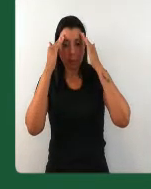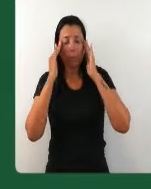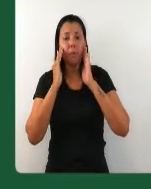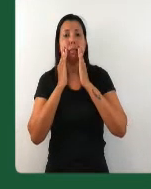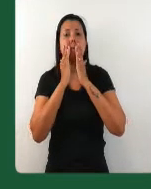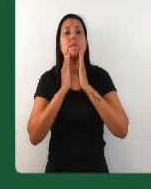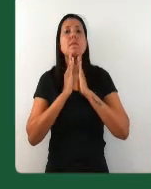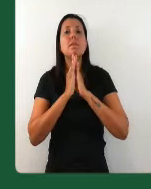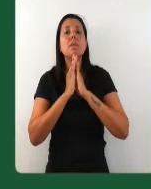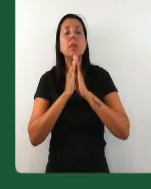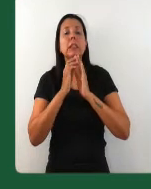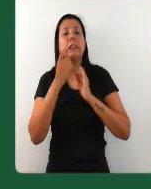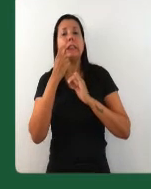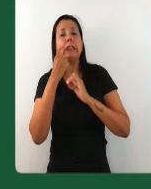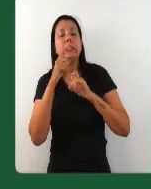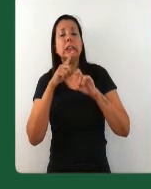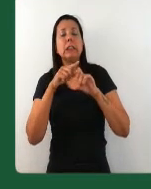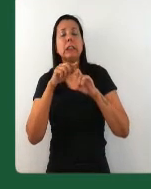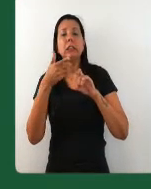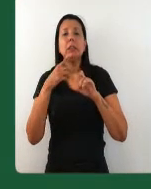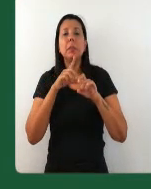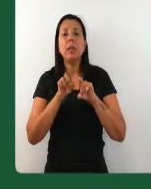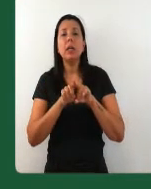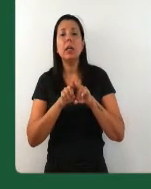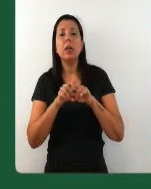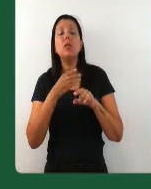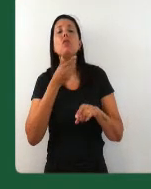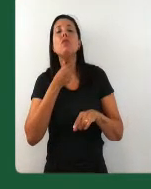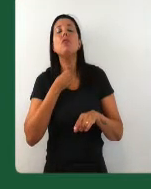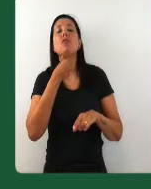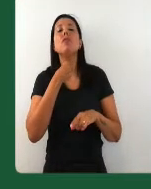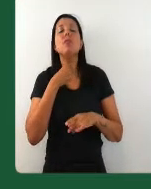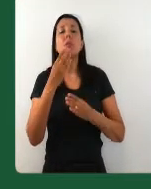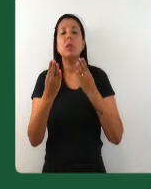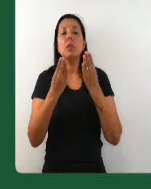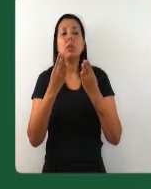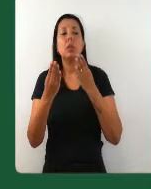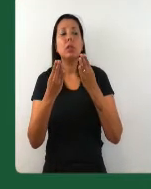crânio-maxilofacial, ortodontia, fonoaudiologia, psicologia,